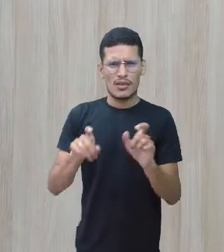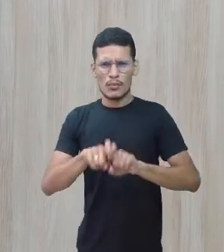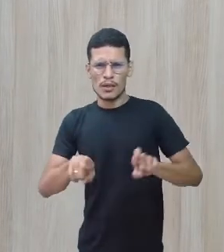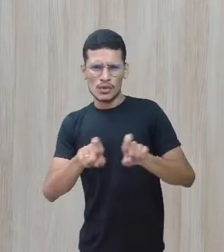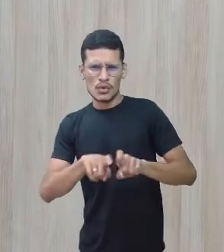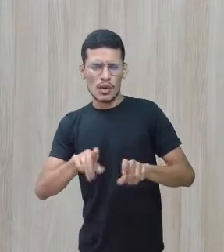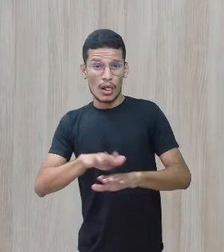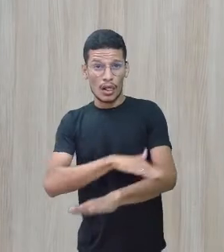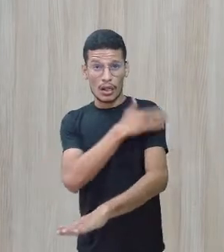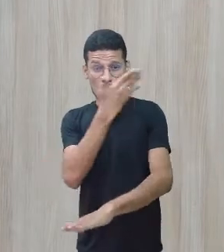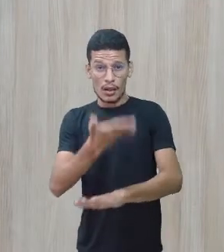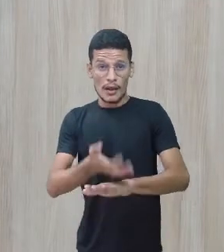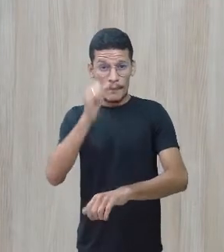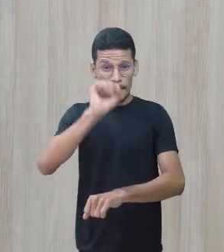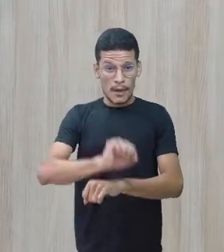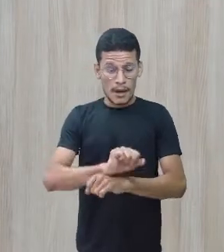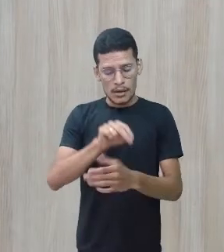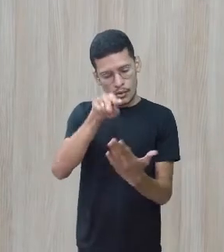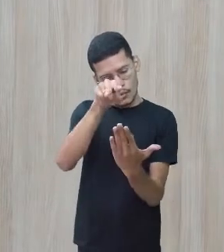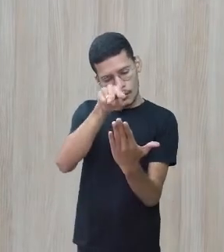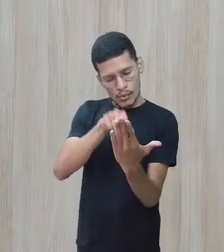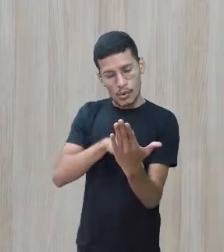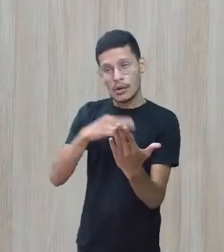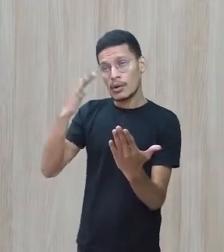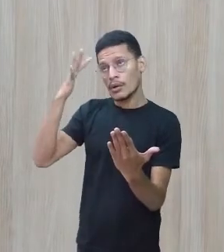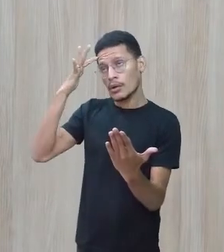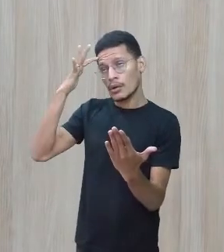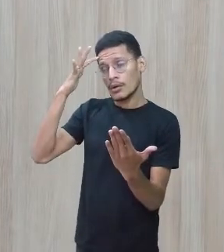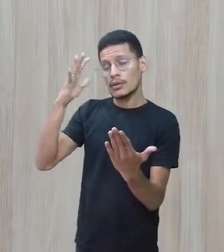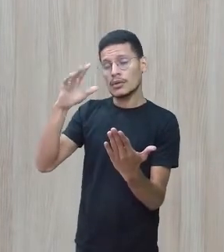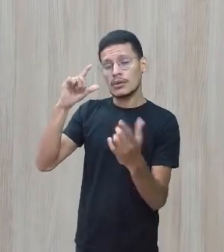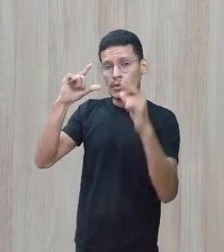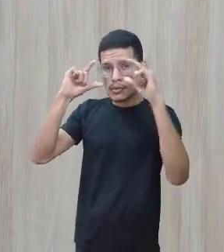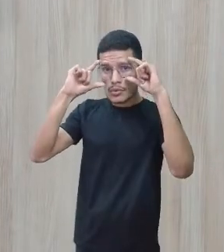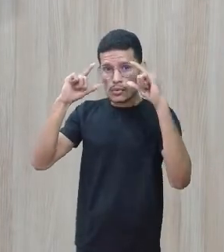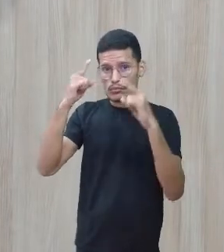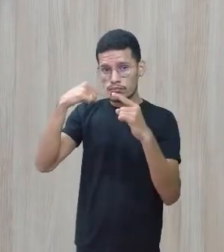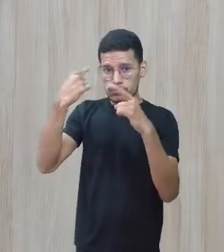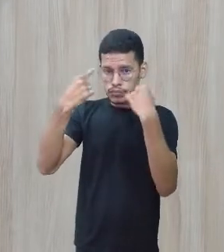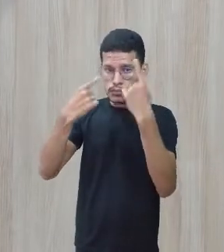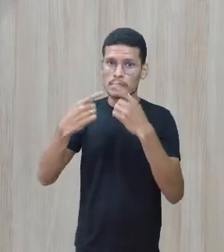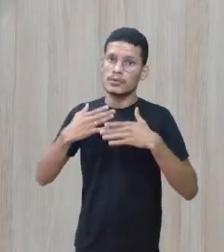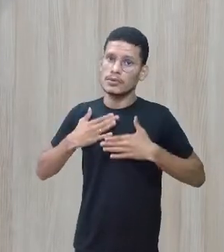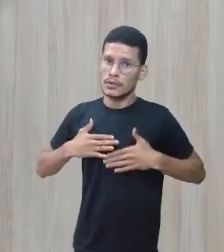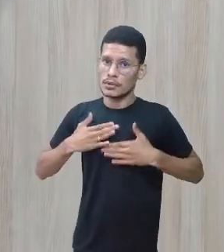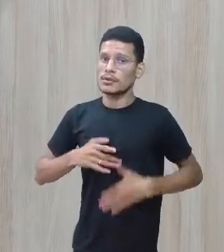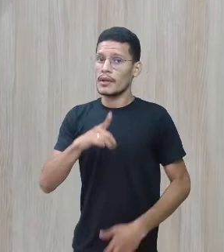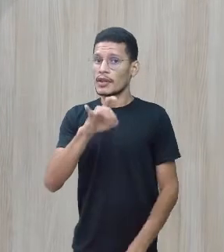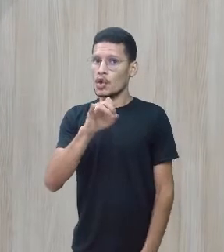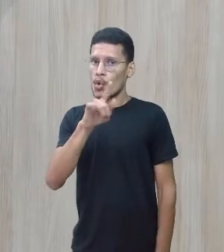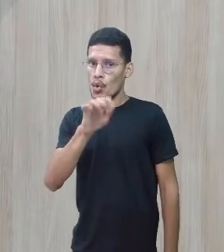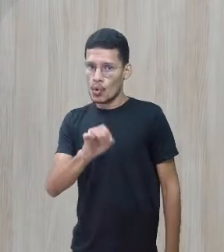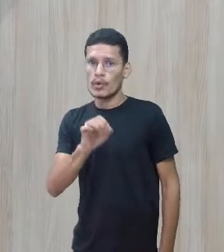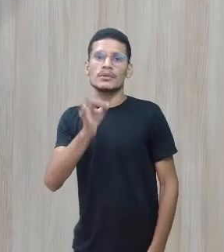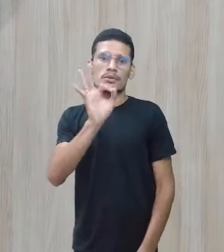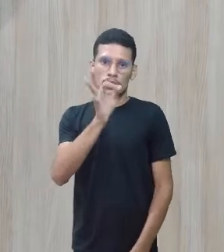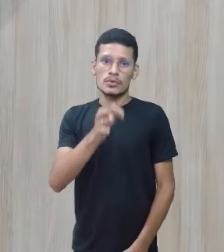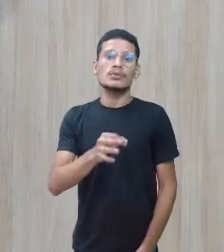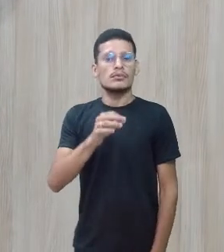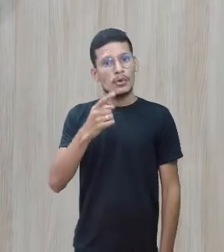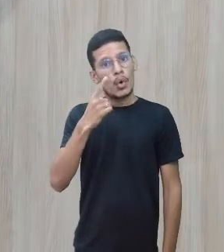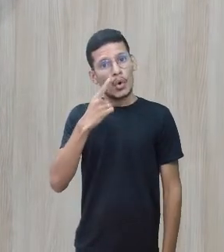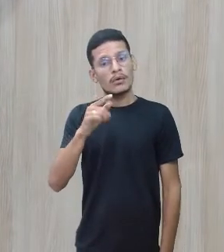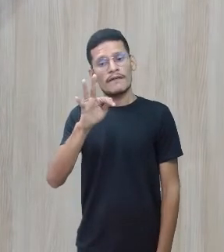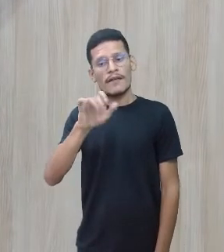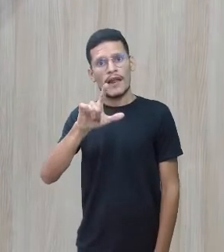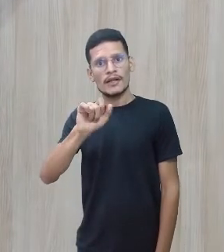E aí, às vezes, parar um pouquinho para ler dá até um descanso nos olhos. Eu recomendo. E, Diogo, você está certíssimo. O flashback é muito usado